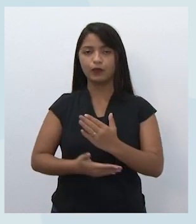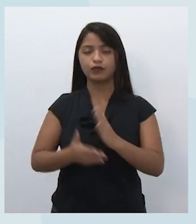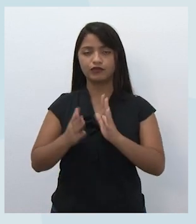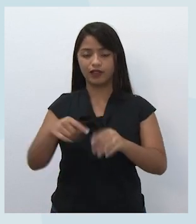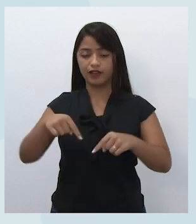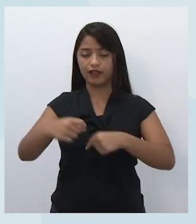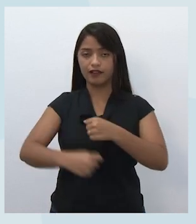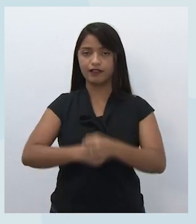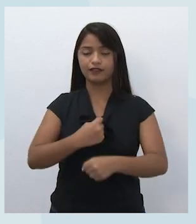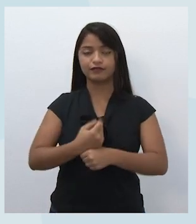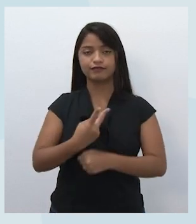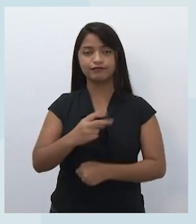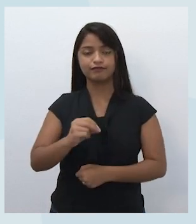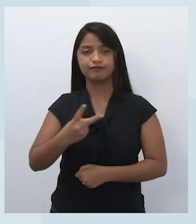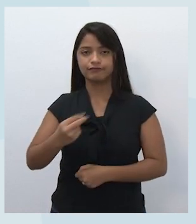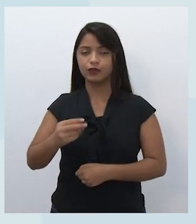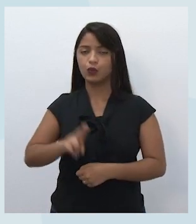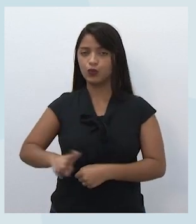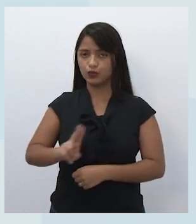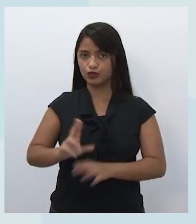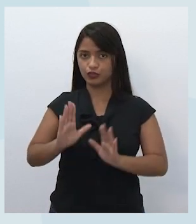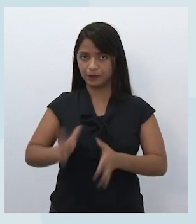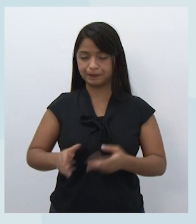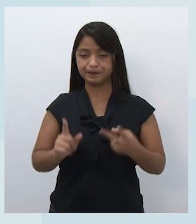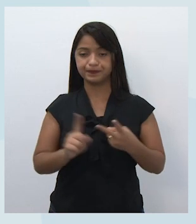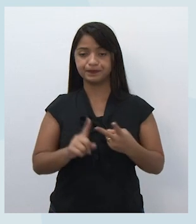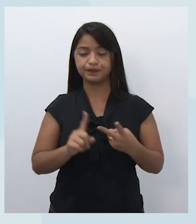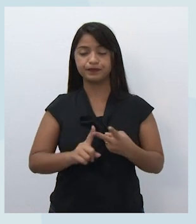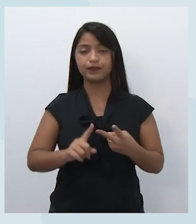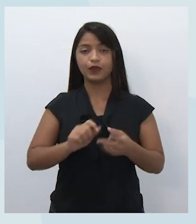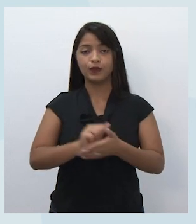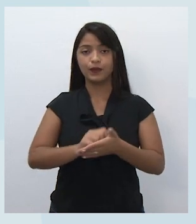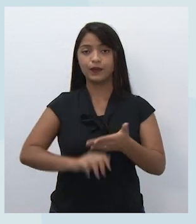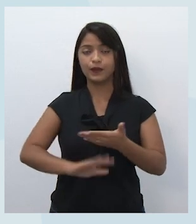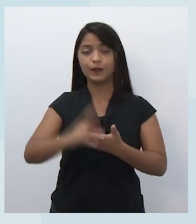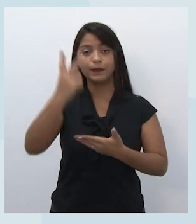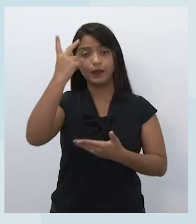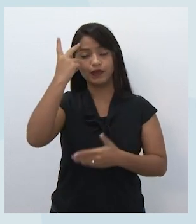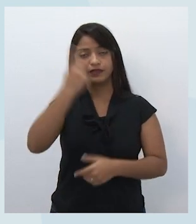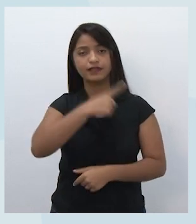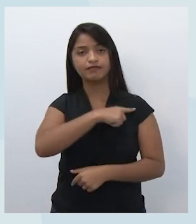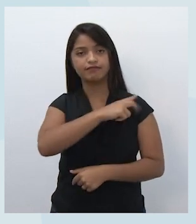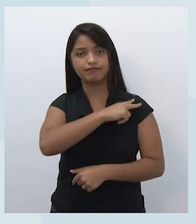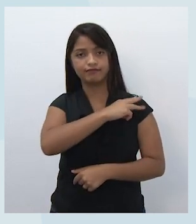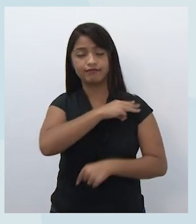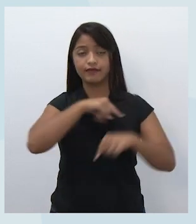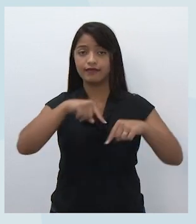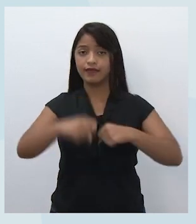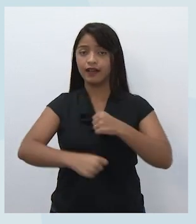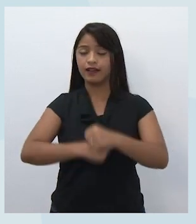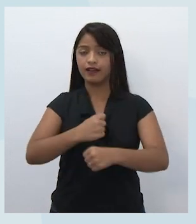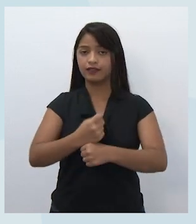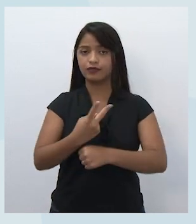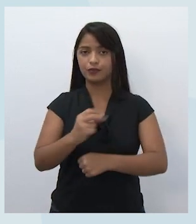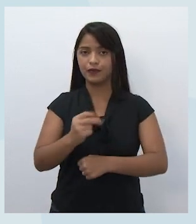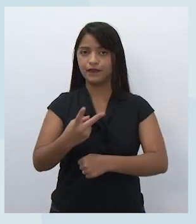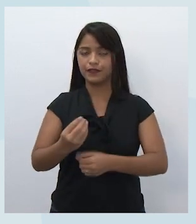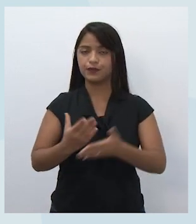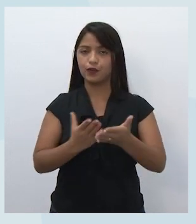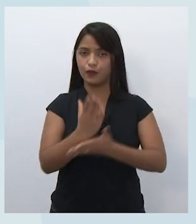né? E também o currículo paulista que foi homologado esse ano da etapa do ensino médio. No link a